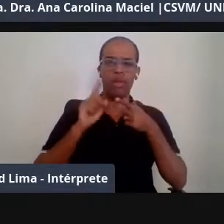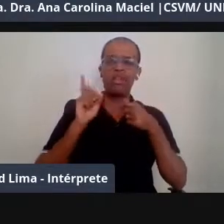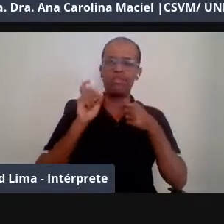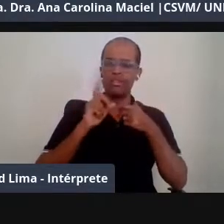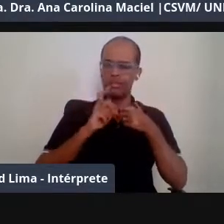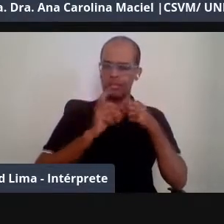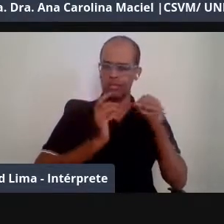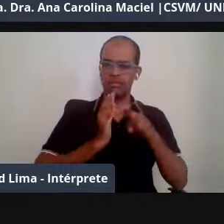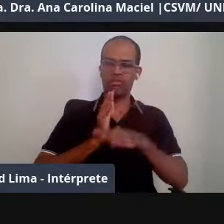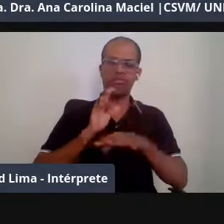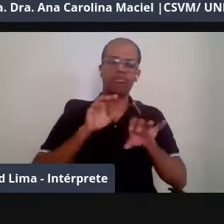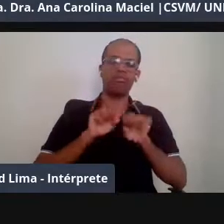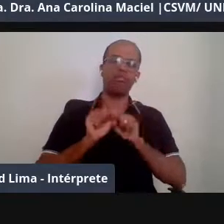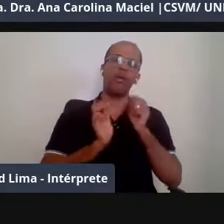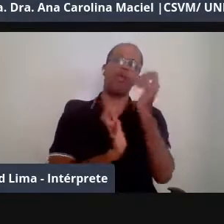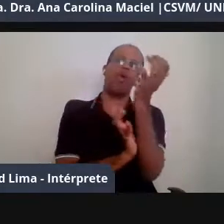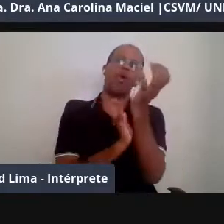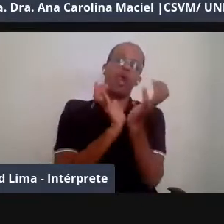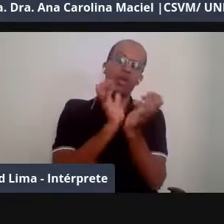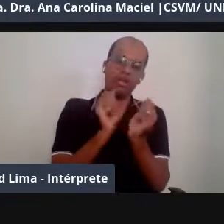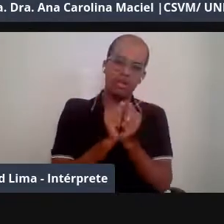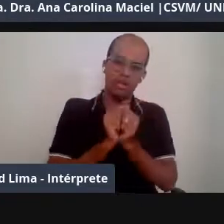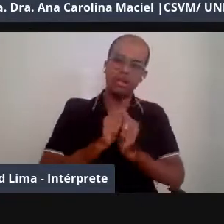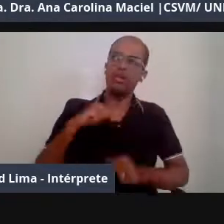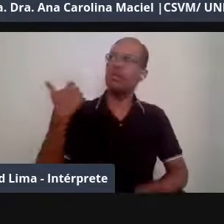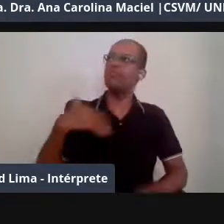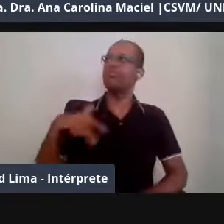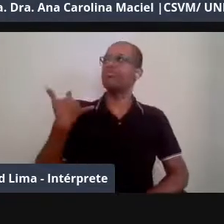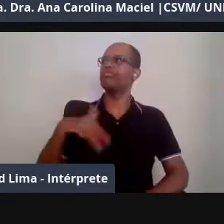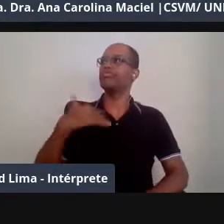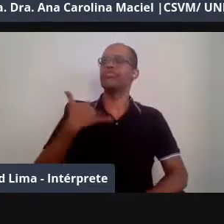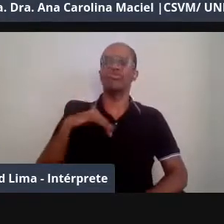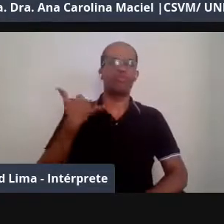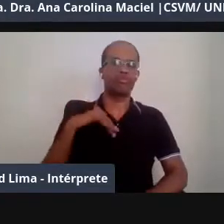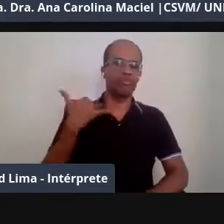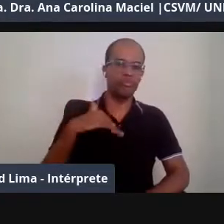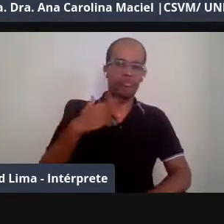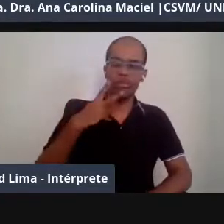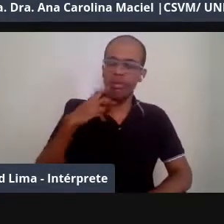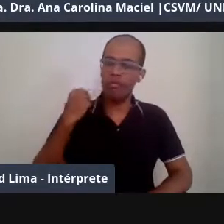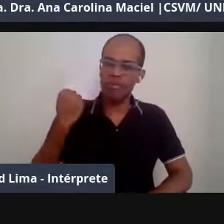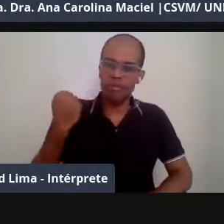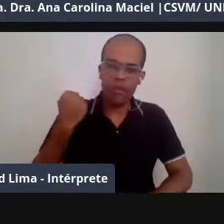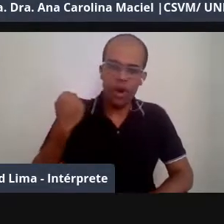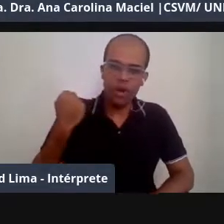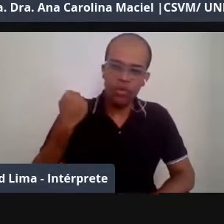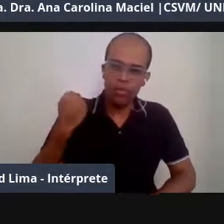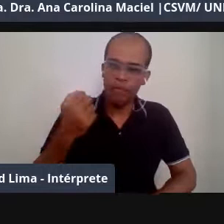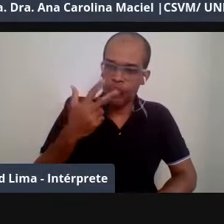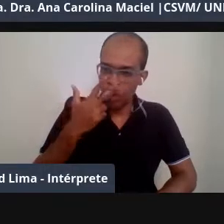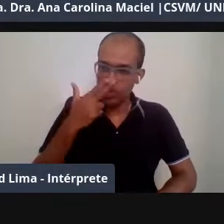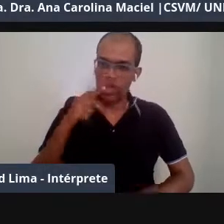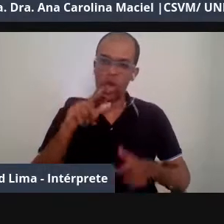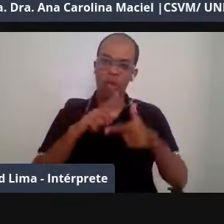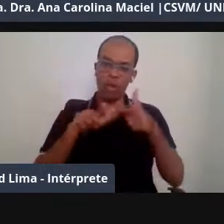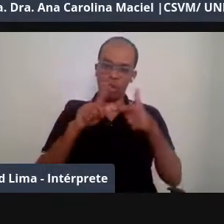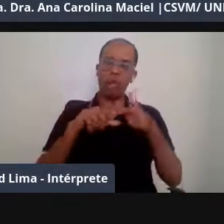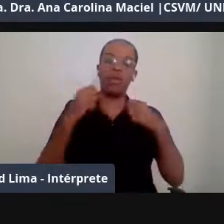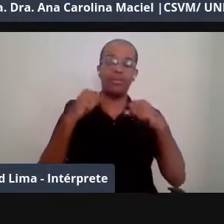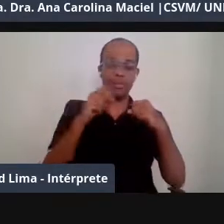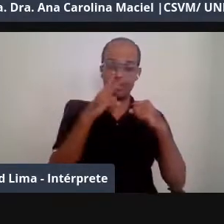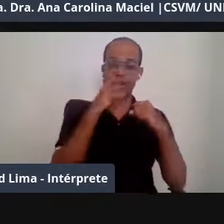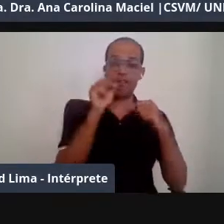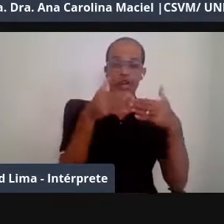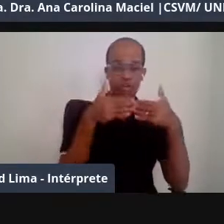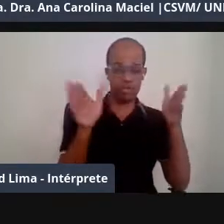a burocracia e, né, a onerosidade na revalidação é imensa, acho que é um obstáculo imenso a ser ultrapassado, mas nós temos, sim,